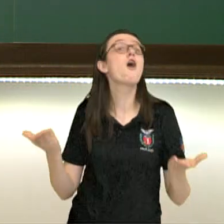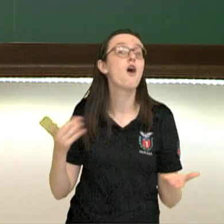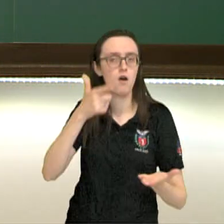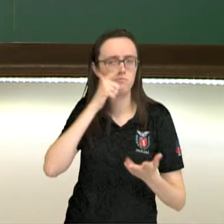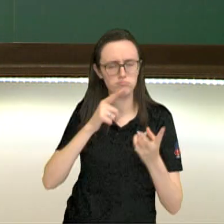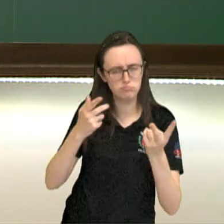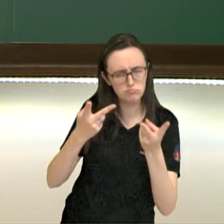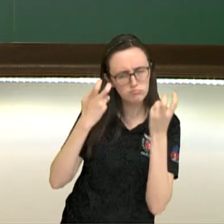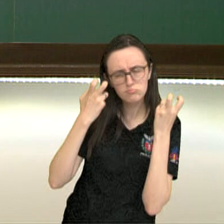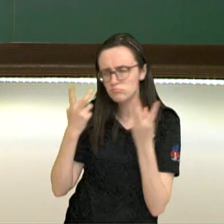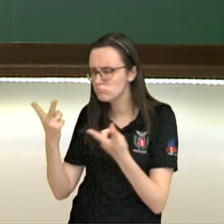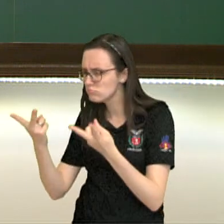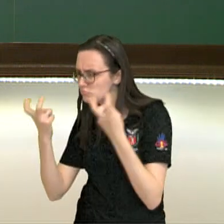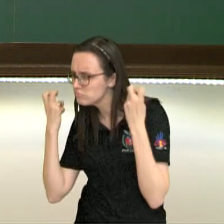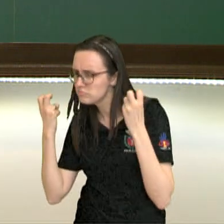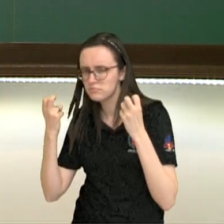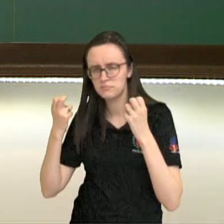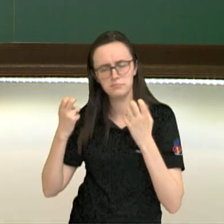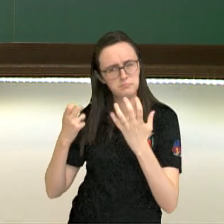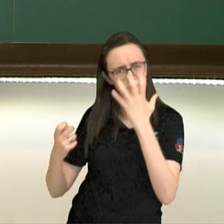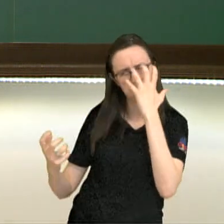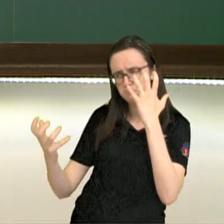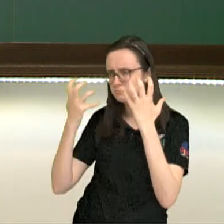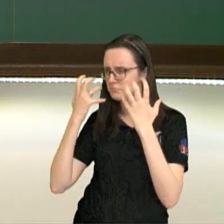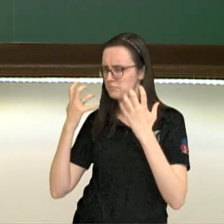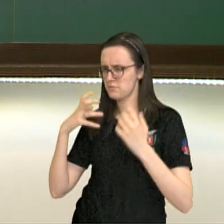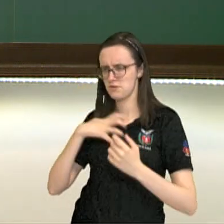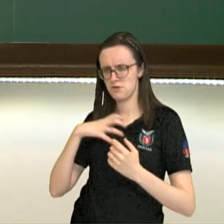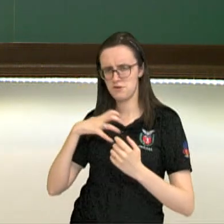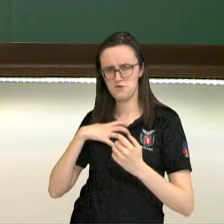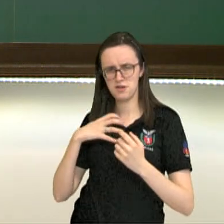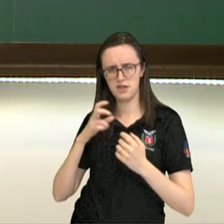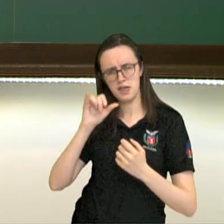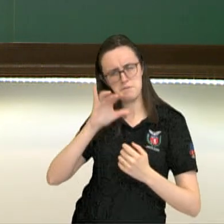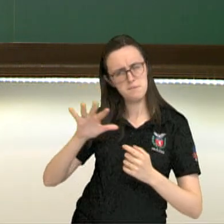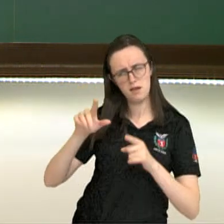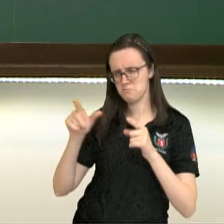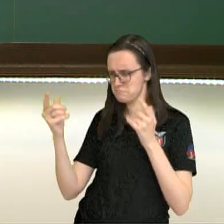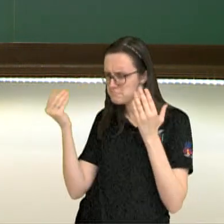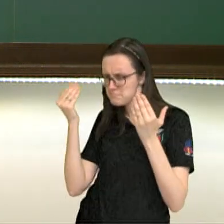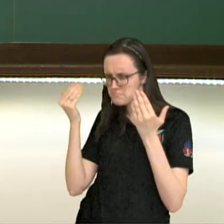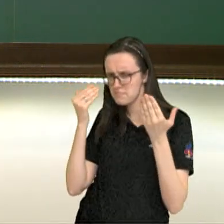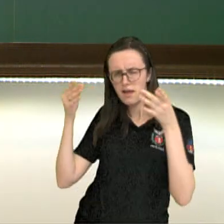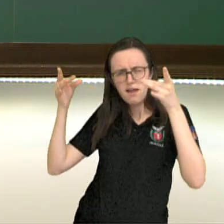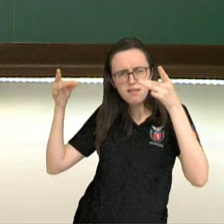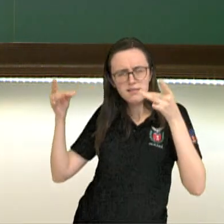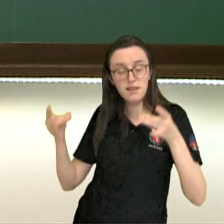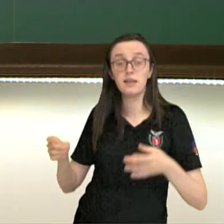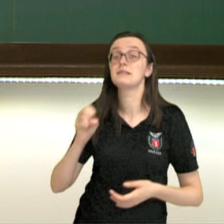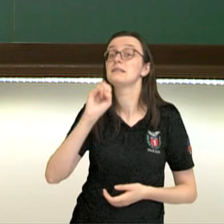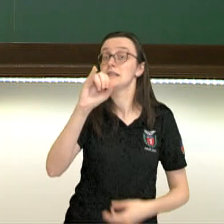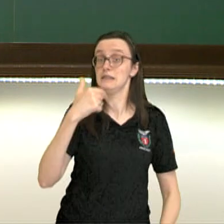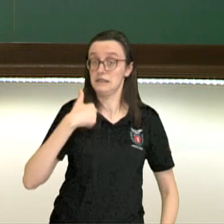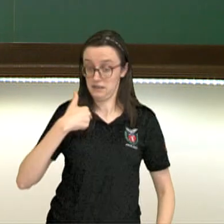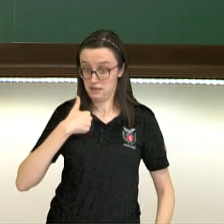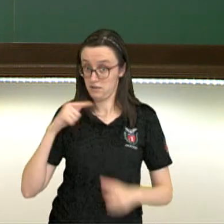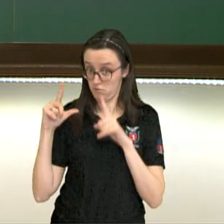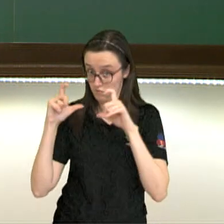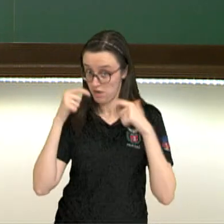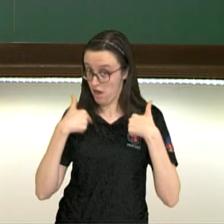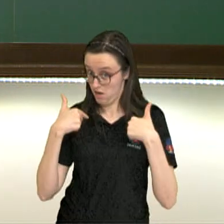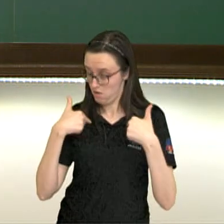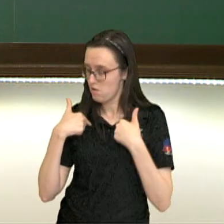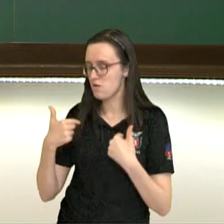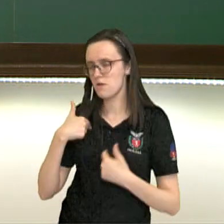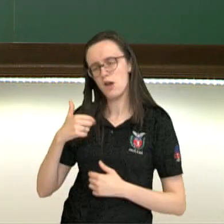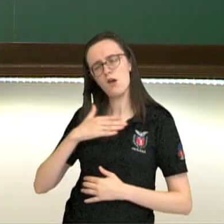consegue observar as nuances, os efeitos sobre uma e outra? Bom, se eu fosse um fotógrafo, eu